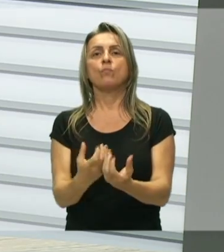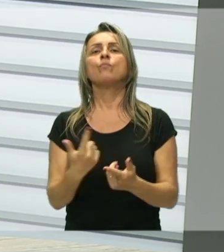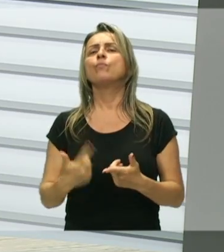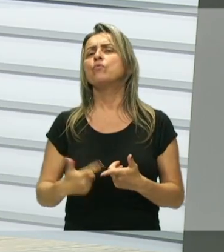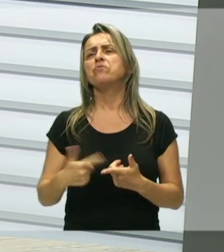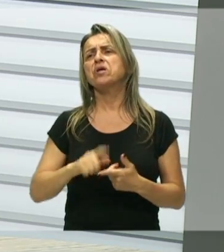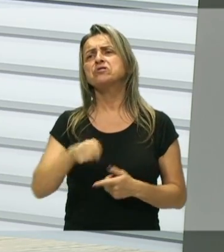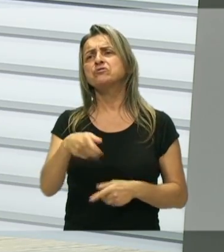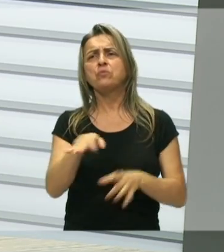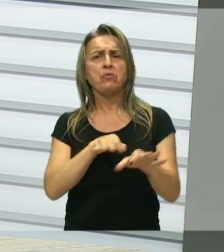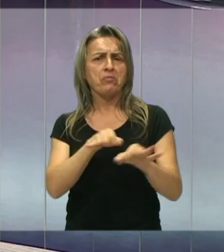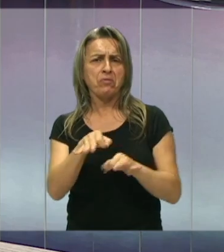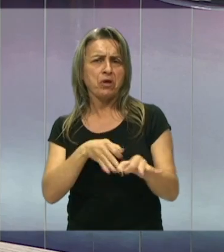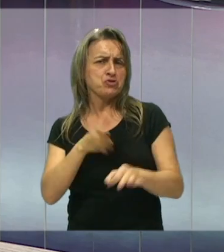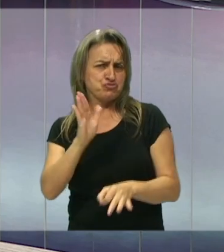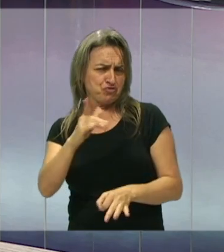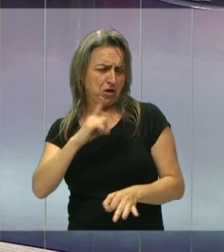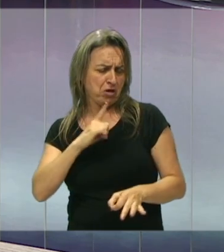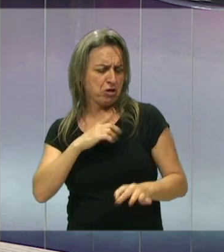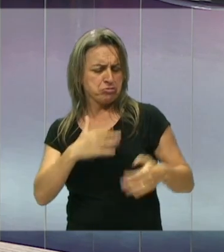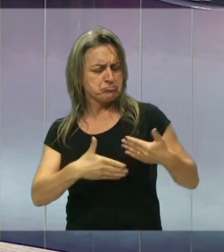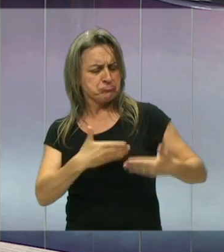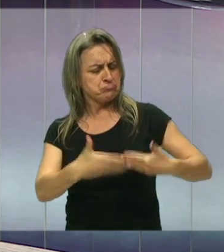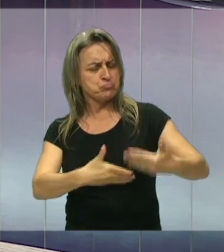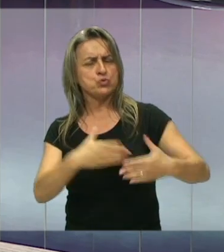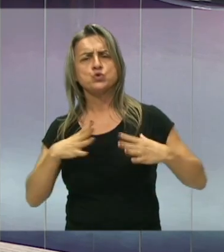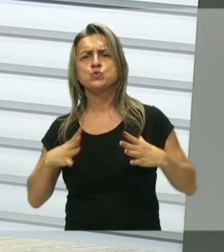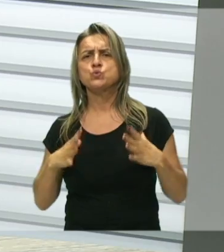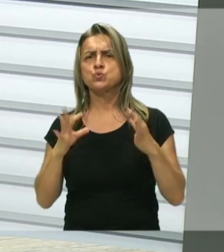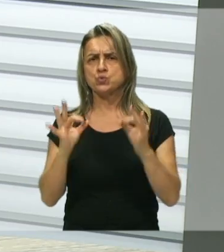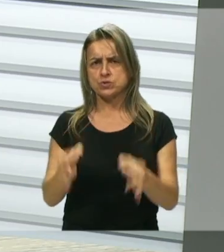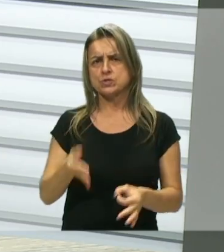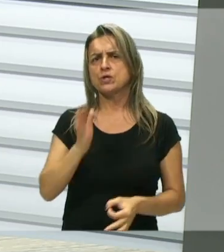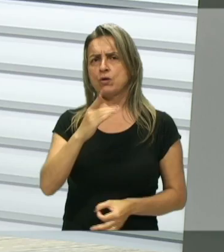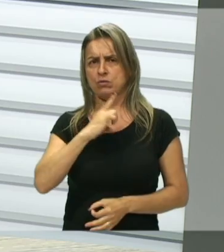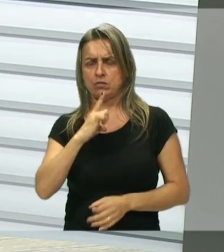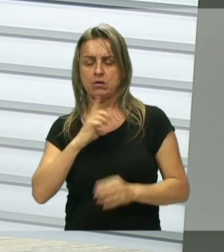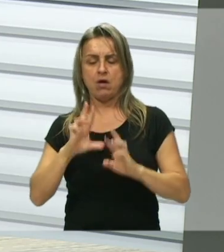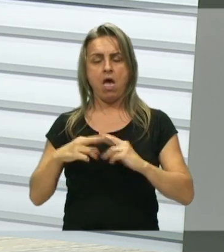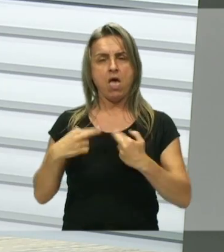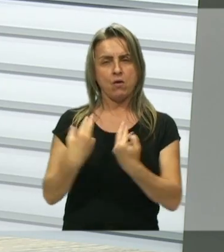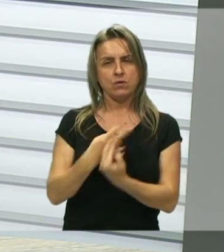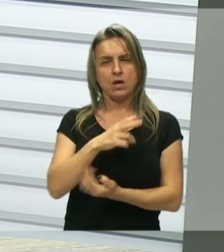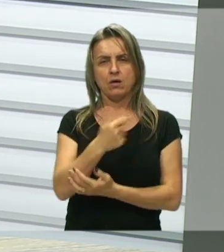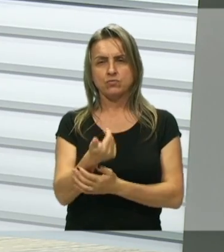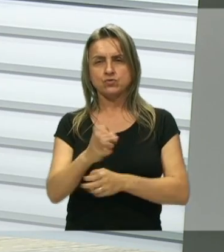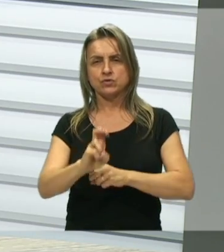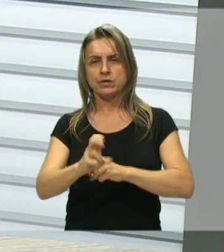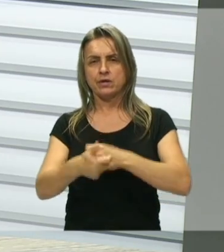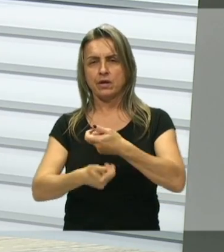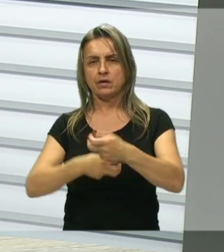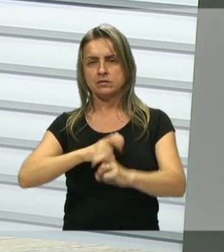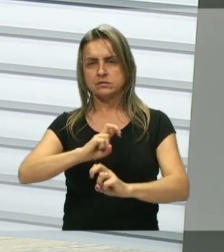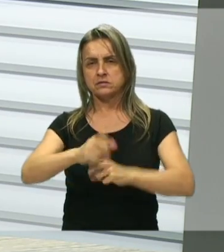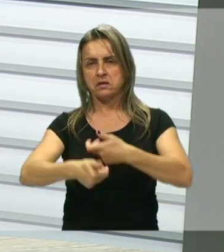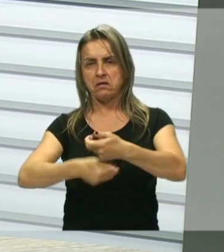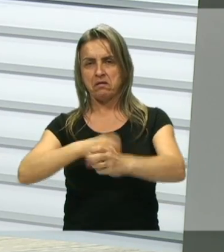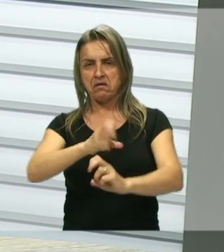aí a gente já tem, nós fazemos reuniões quinzenais, horas semanais,